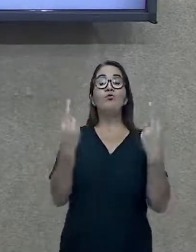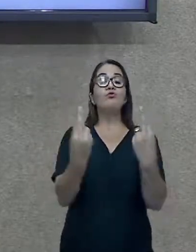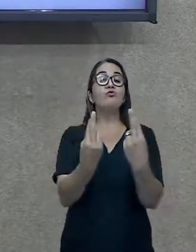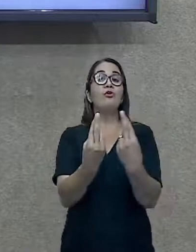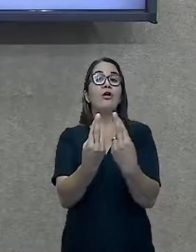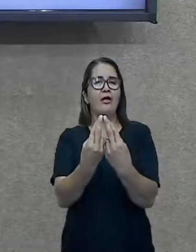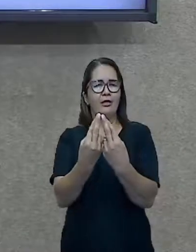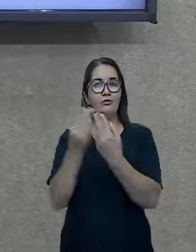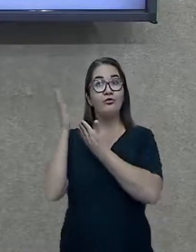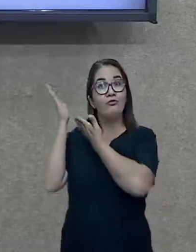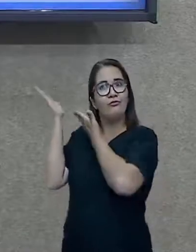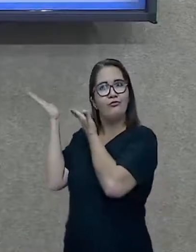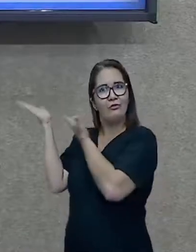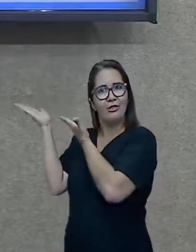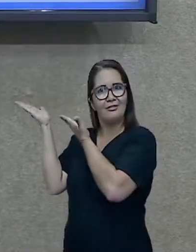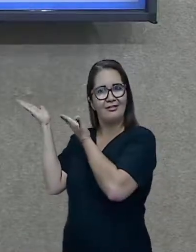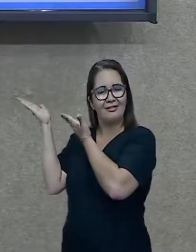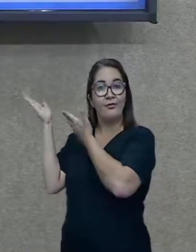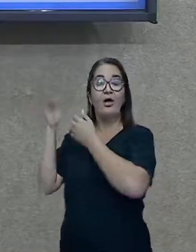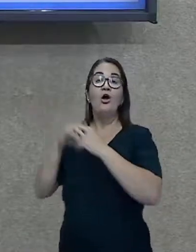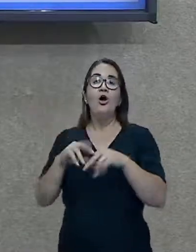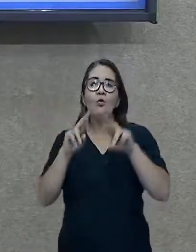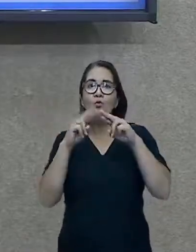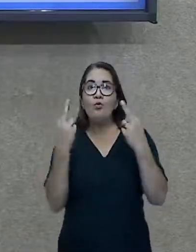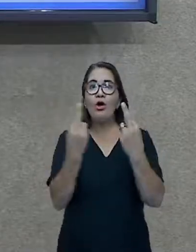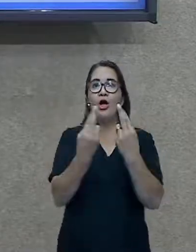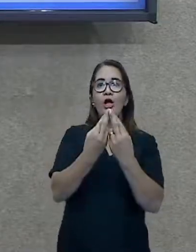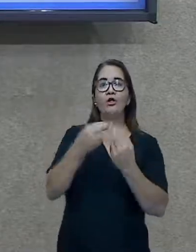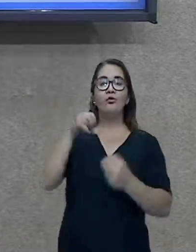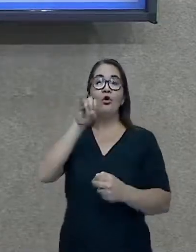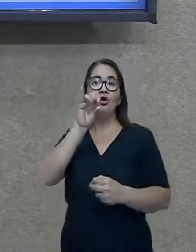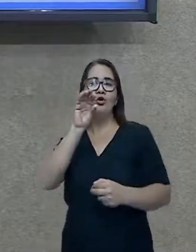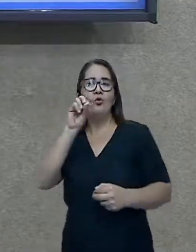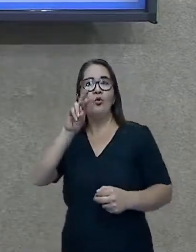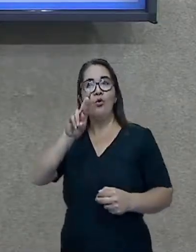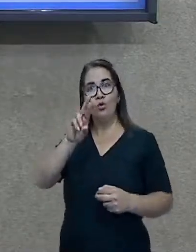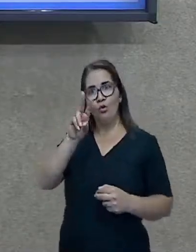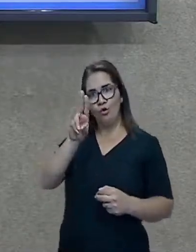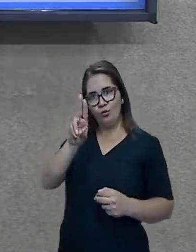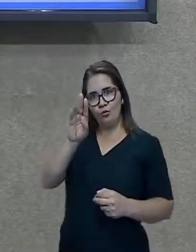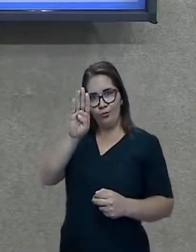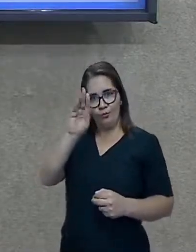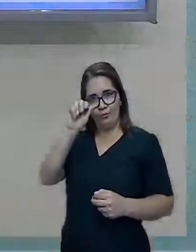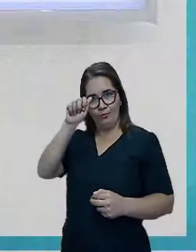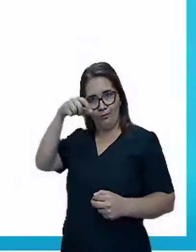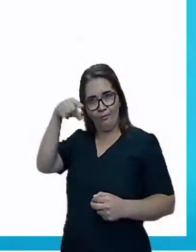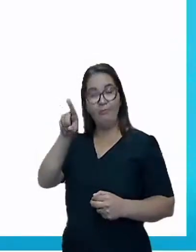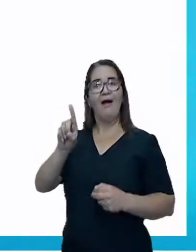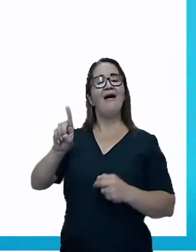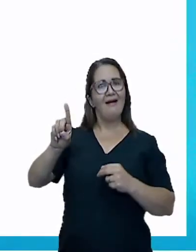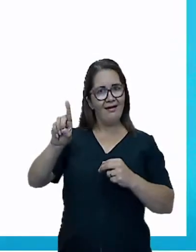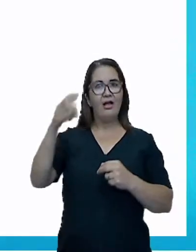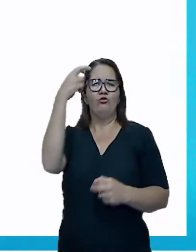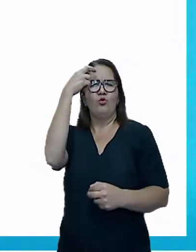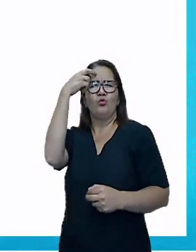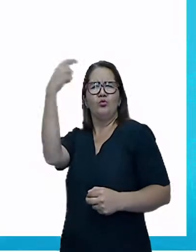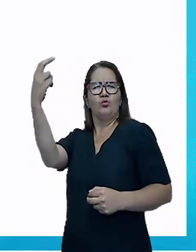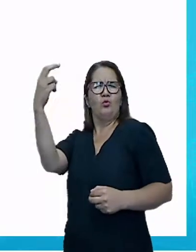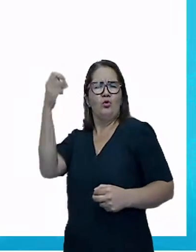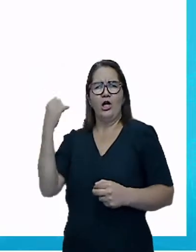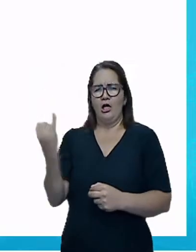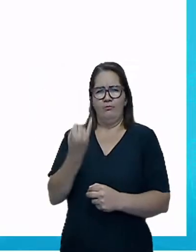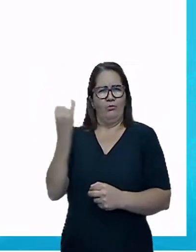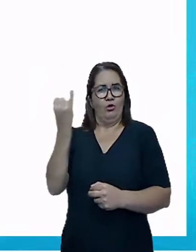de Iorubá. É um reino muito rico em cultura, em tradições. E nós vamos